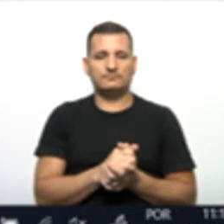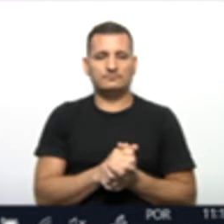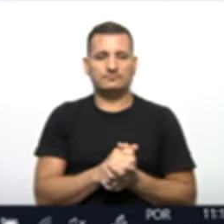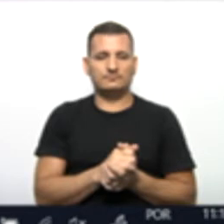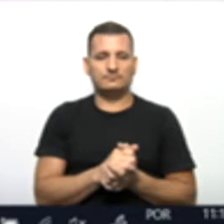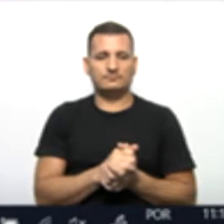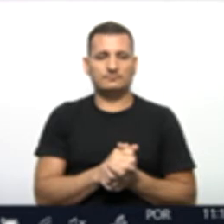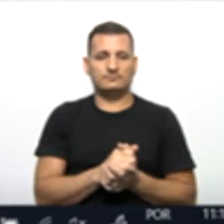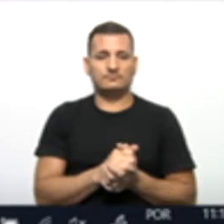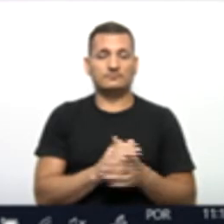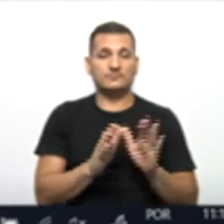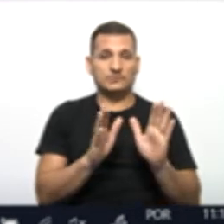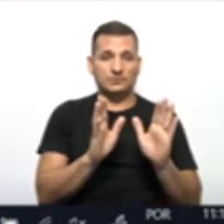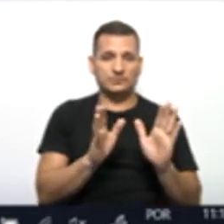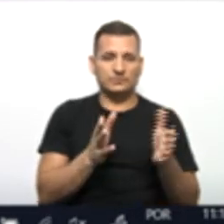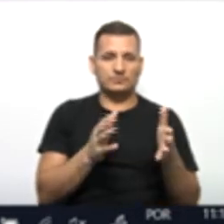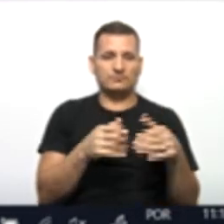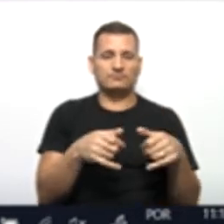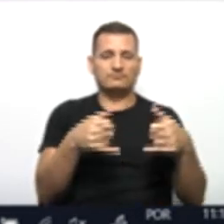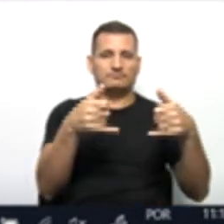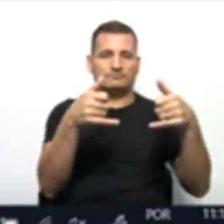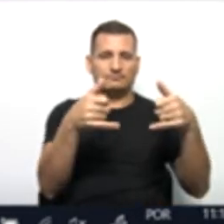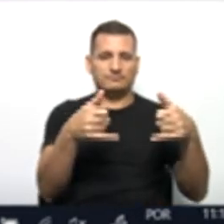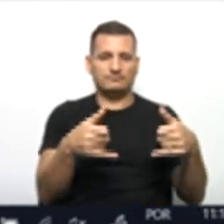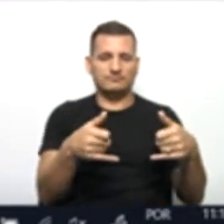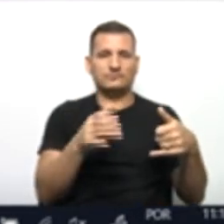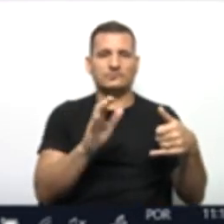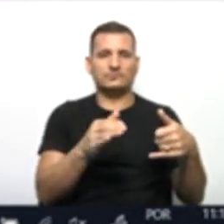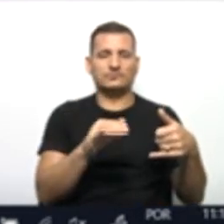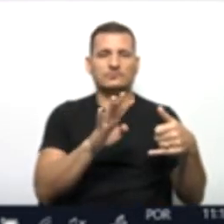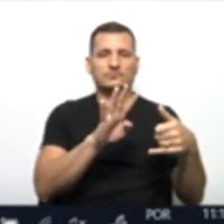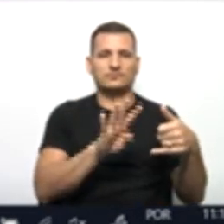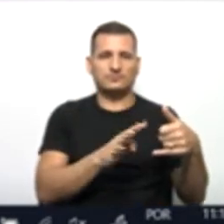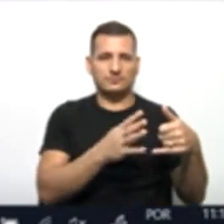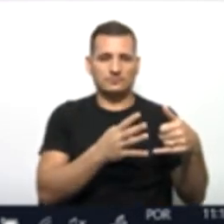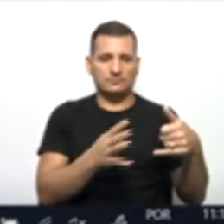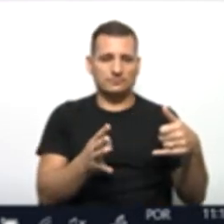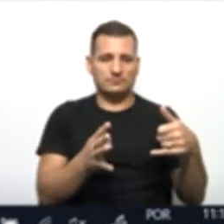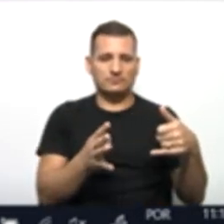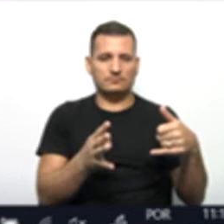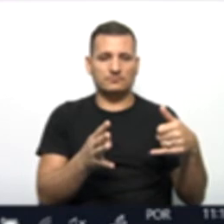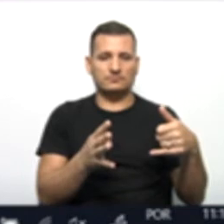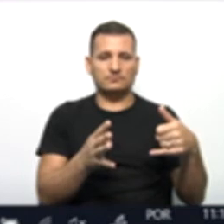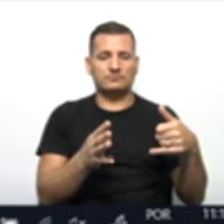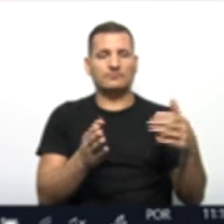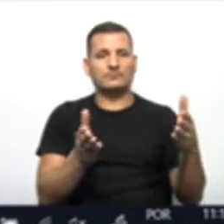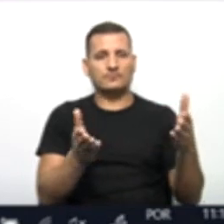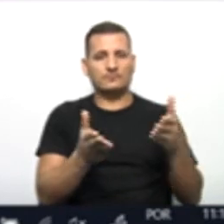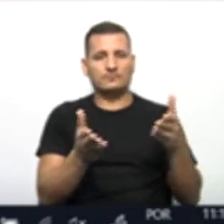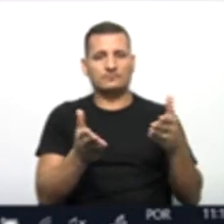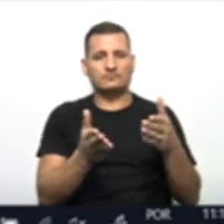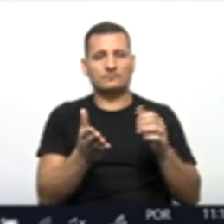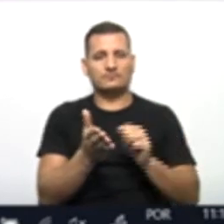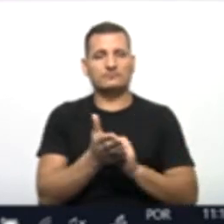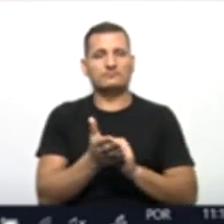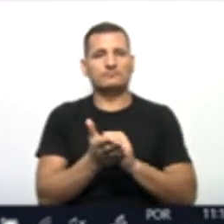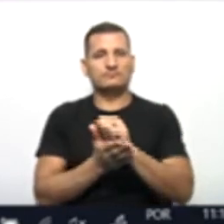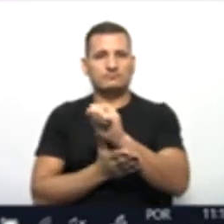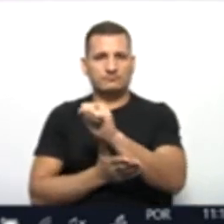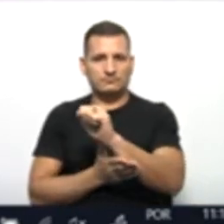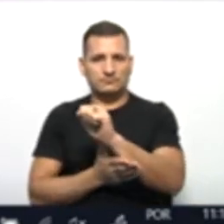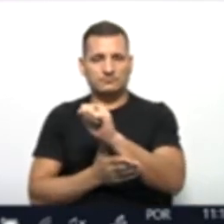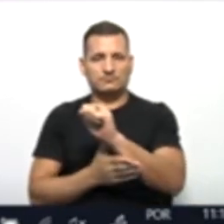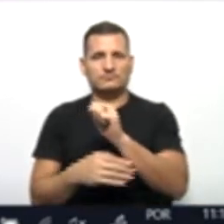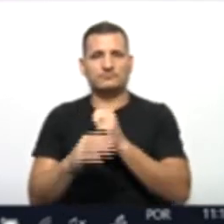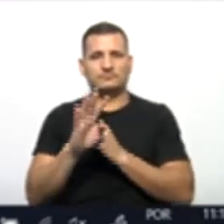criei a função criamos a tabela agora nós vamos excluir essa tabela